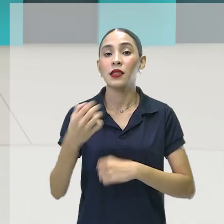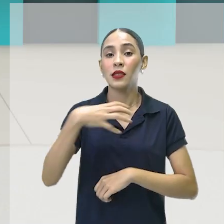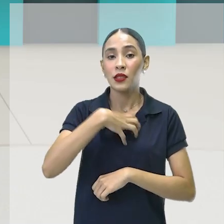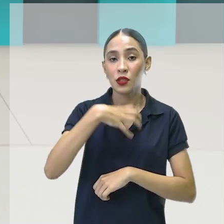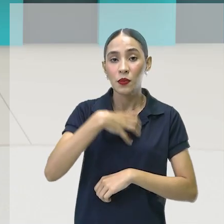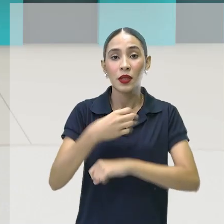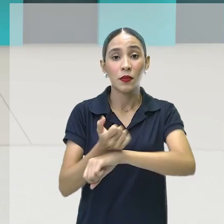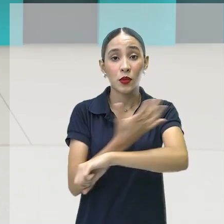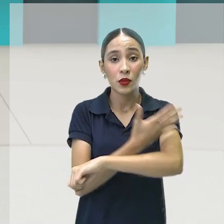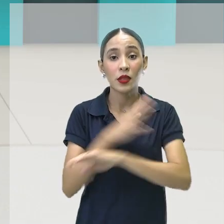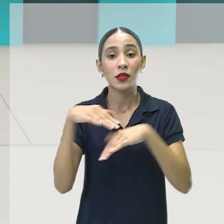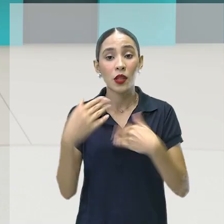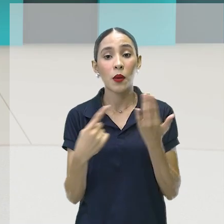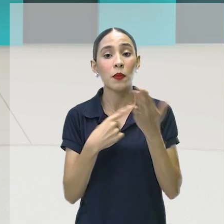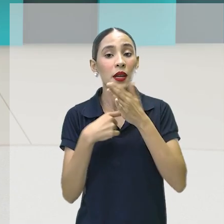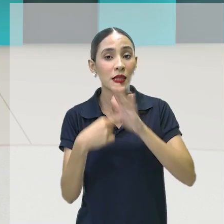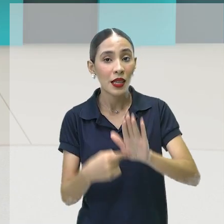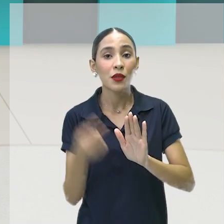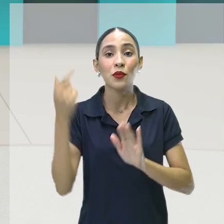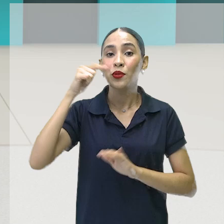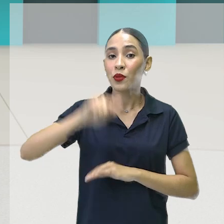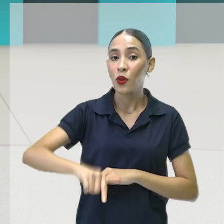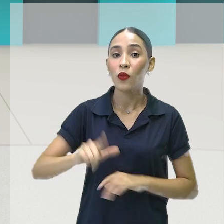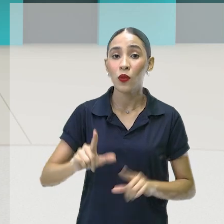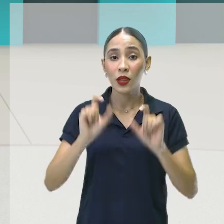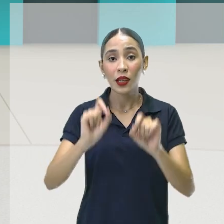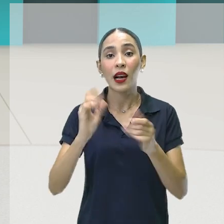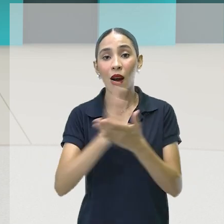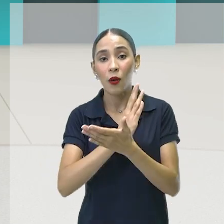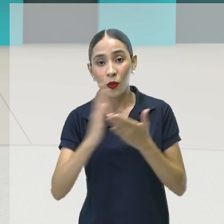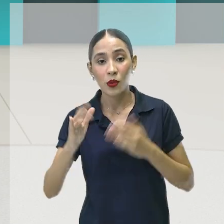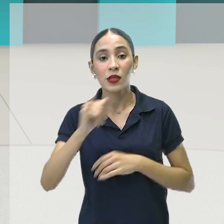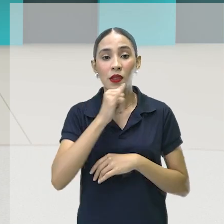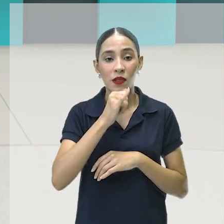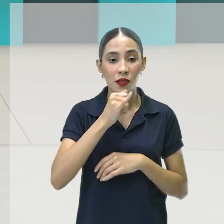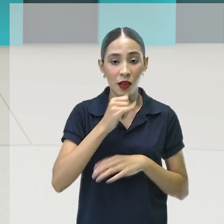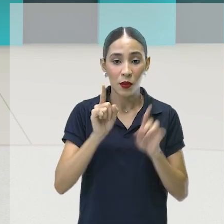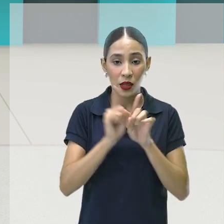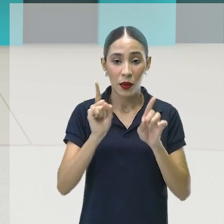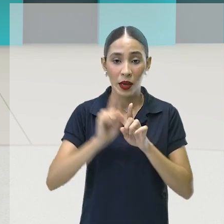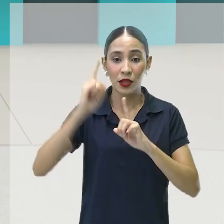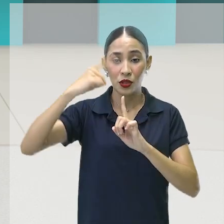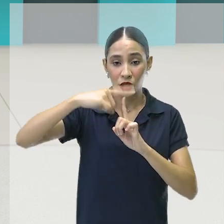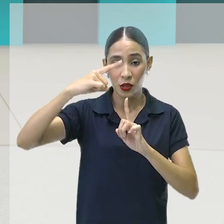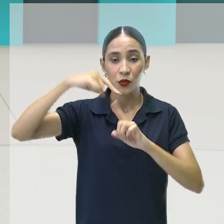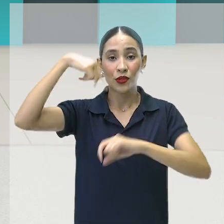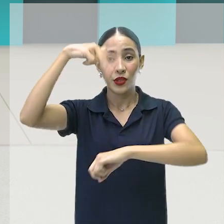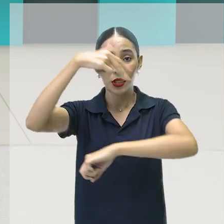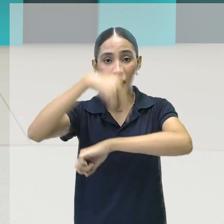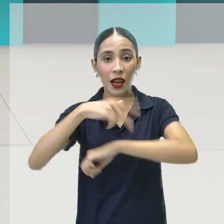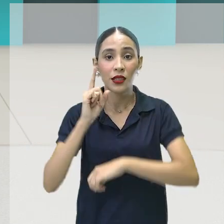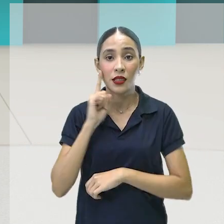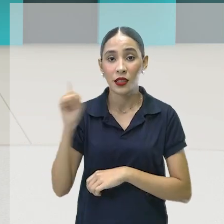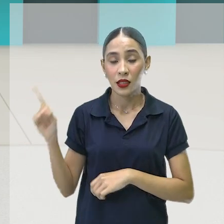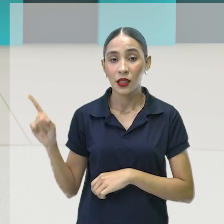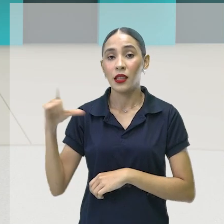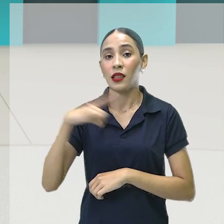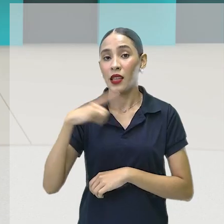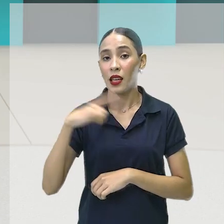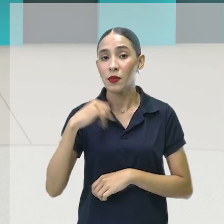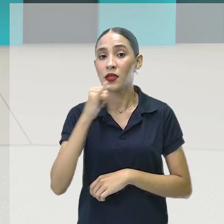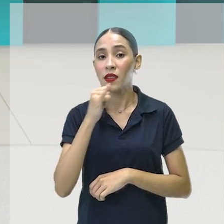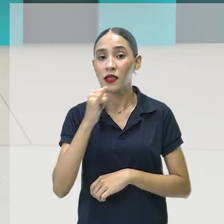já venho trazendo aqui para vocês, mais uma vez, alguns exemplos, né, desse tipo de ginástica. Aqui nós temos a